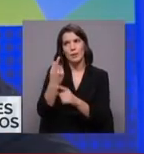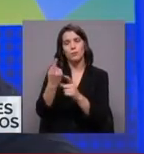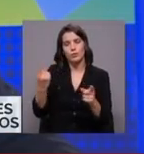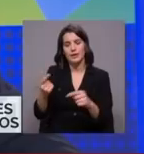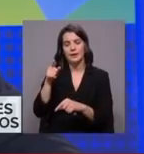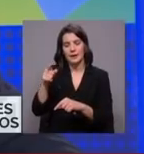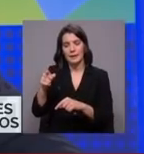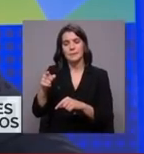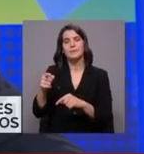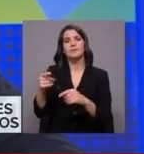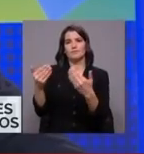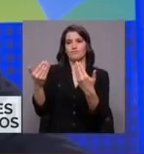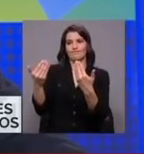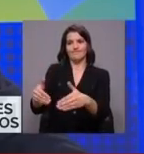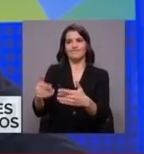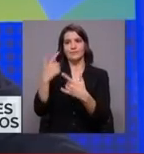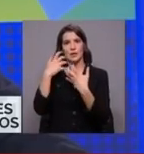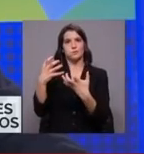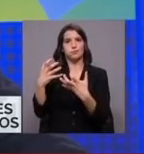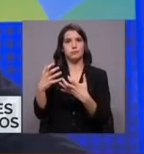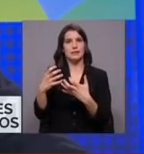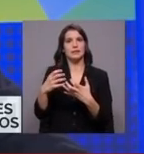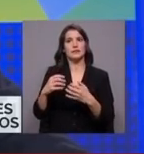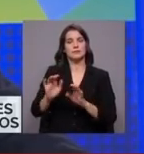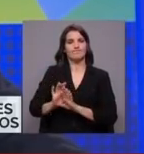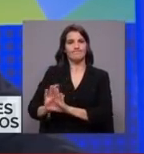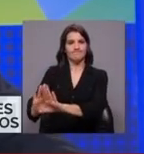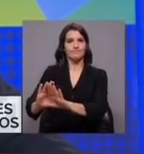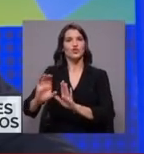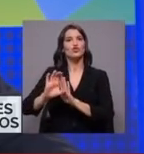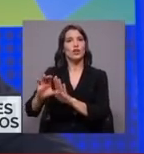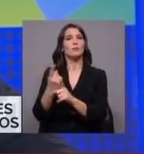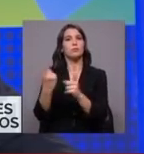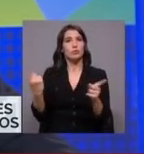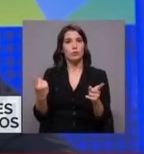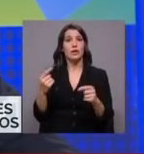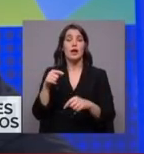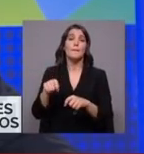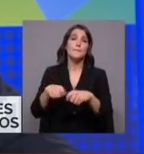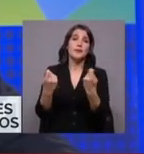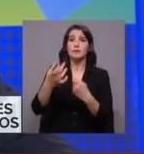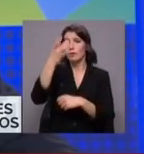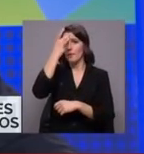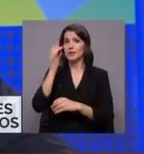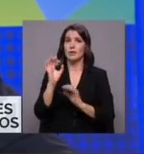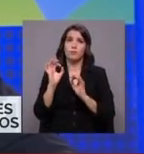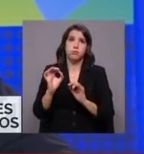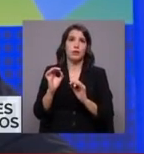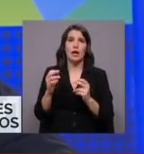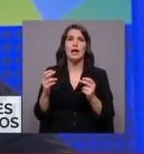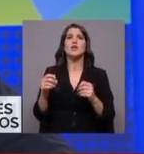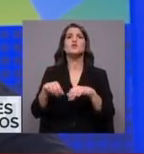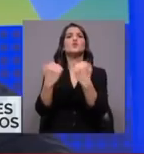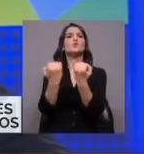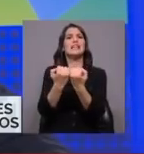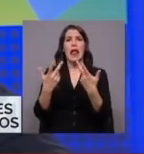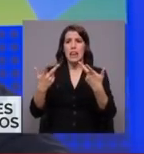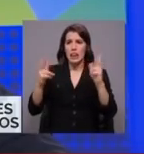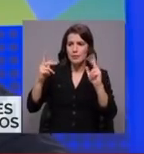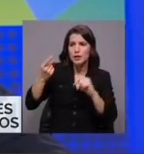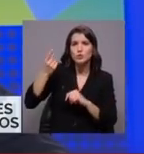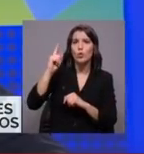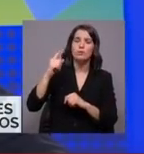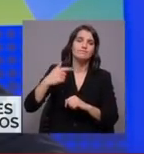esta linha tão marcado amarela não chega e elas o principal é que a perdidos que tem uma visão completamente não Liberal da sociedade para nós a